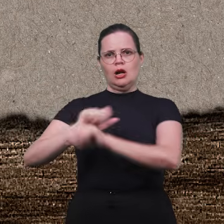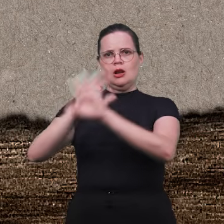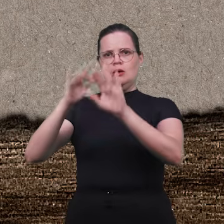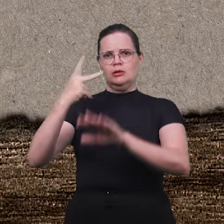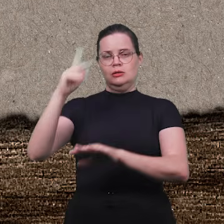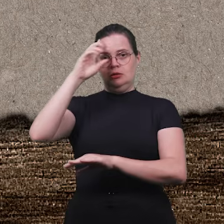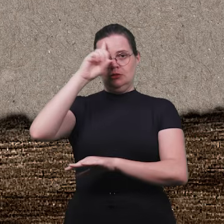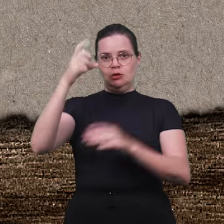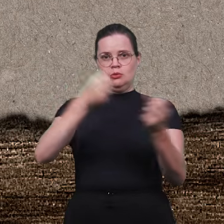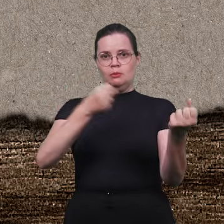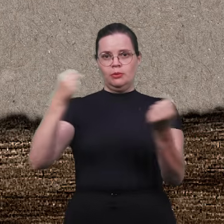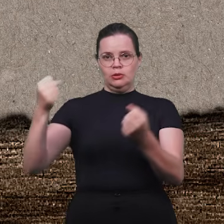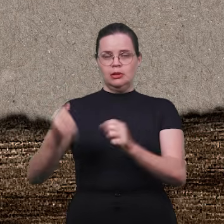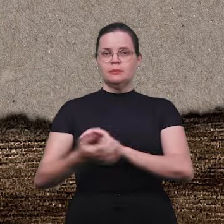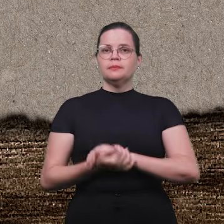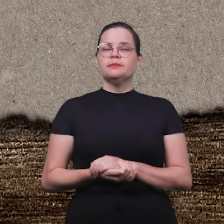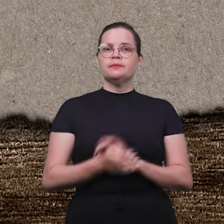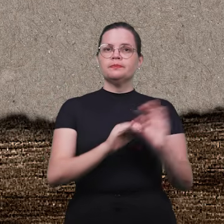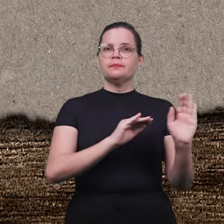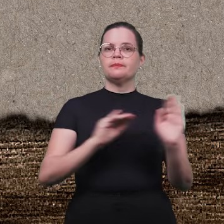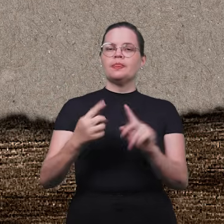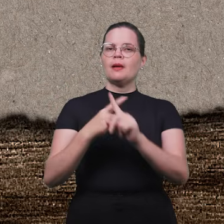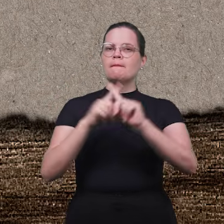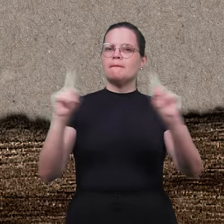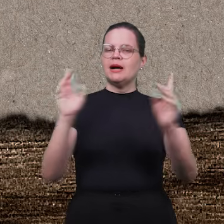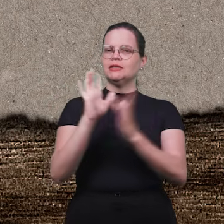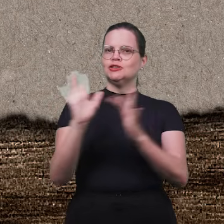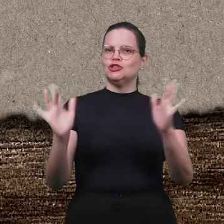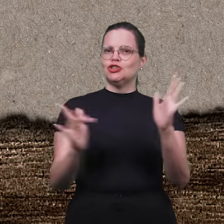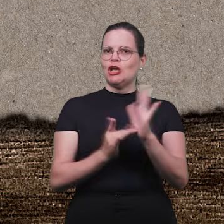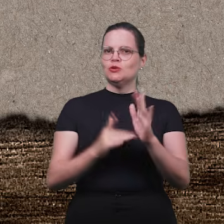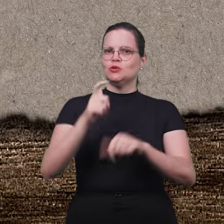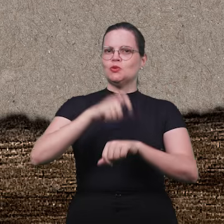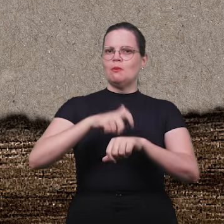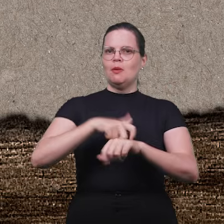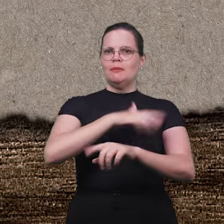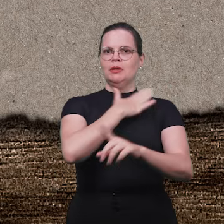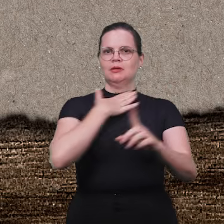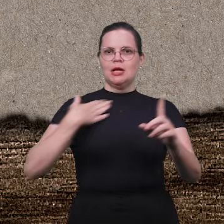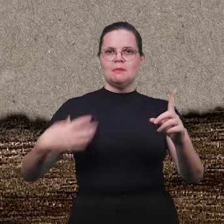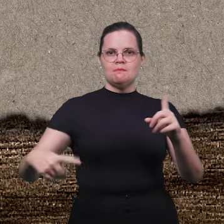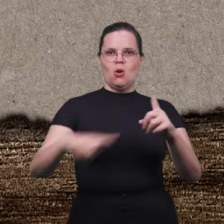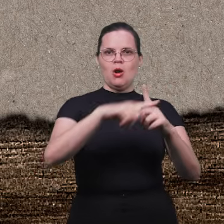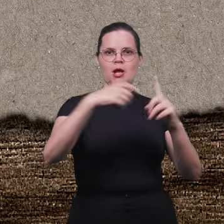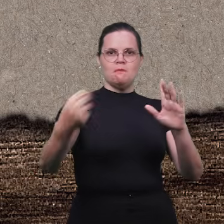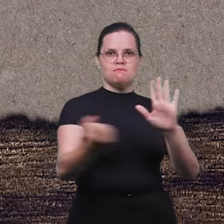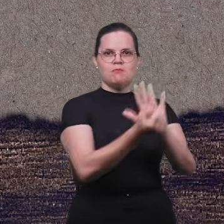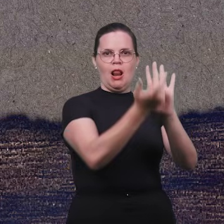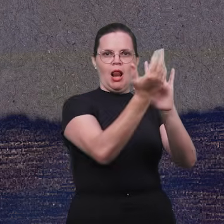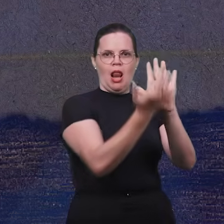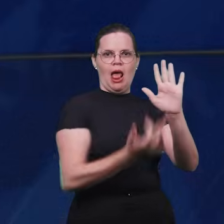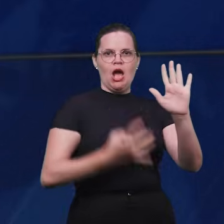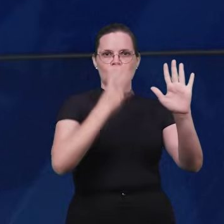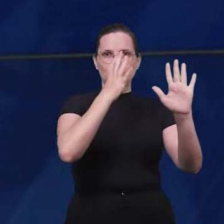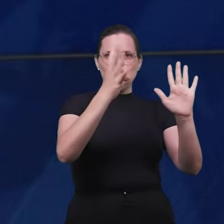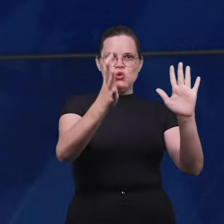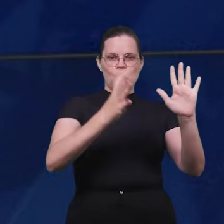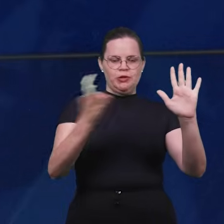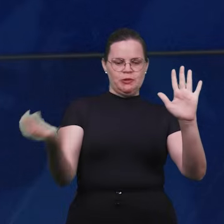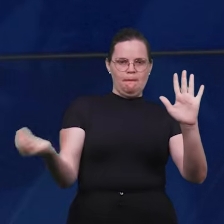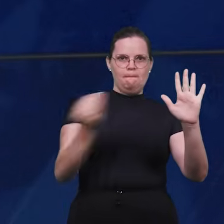Deus. Todavia, o Senhor Jesus, dando a sua vida na cruz, retirou de nós a condenação do